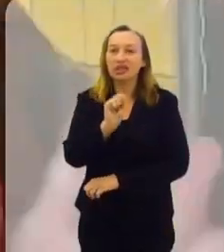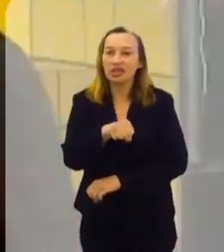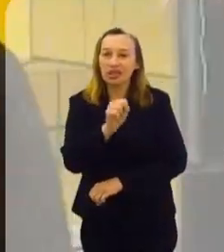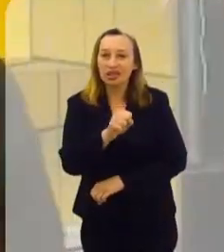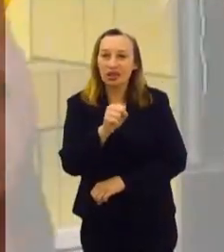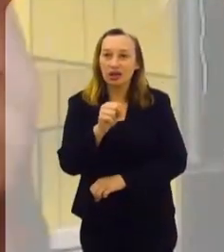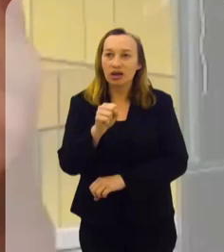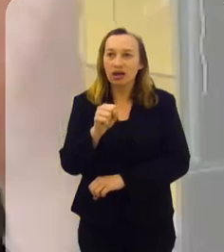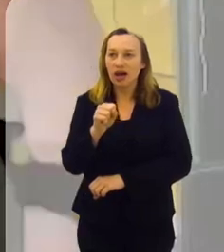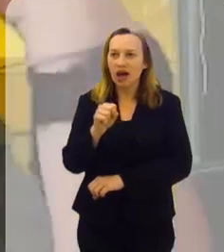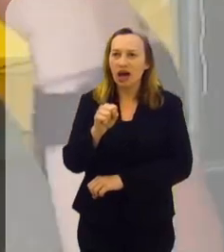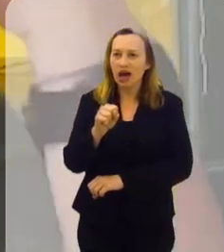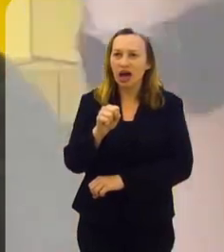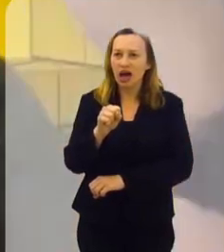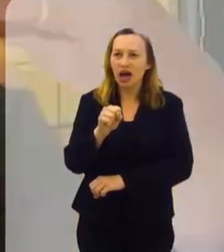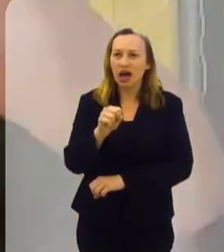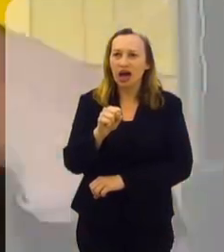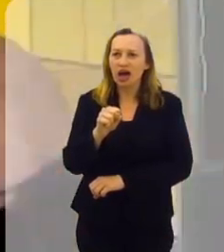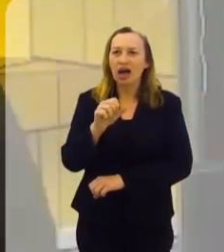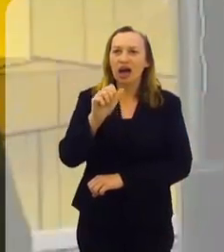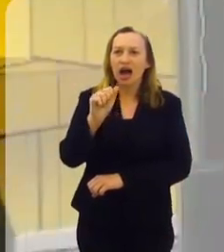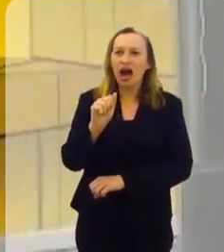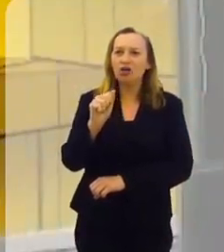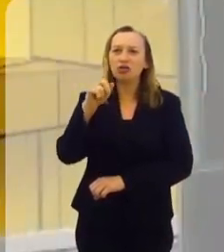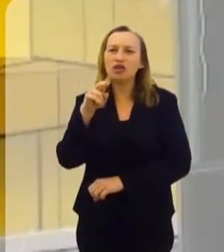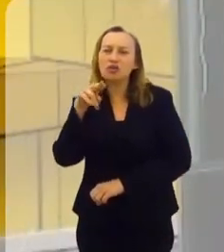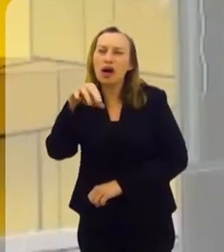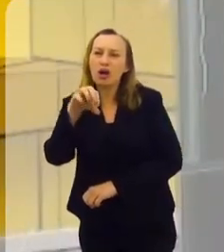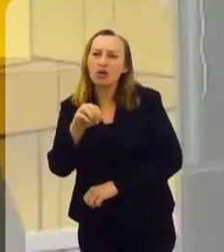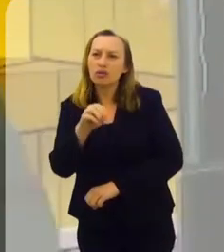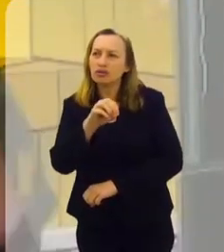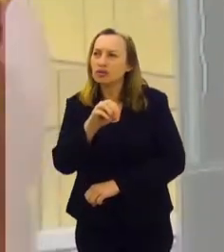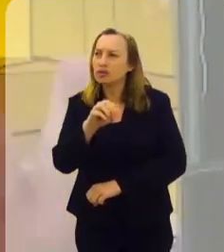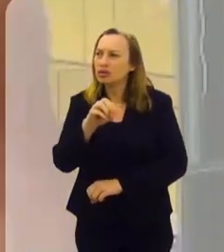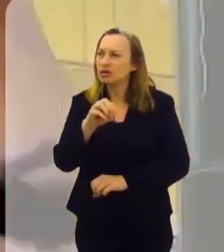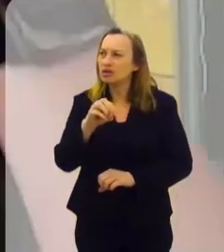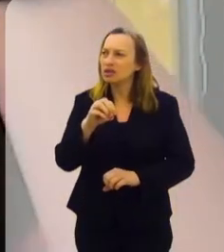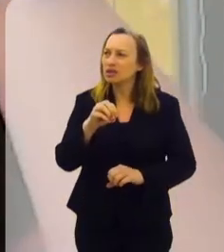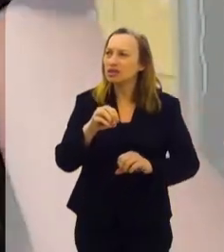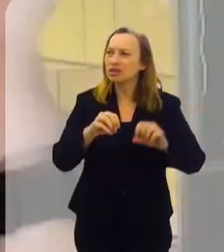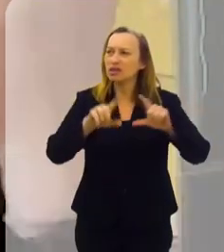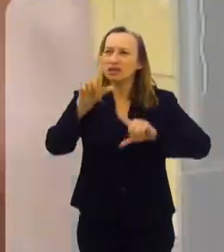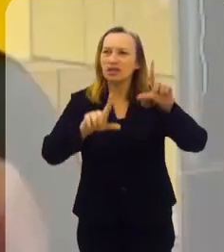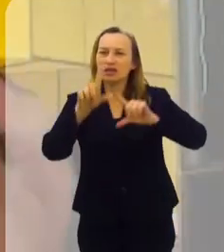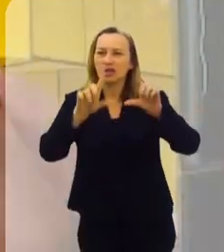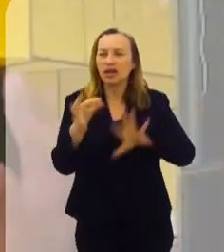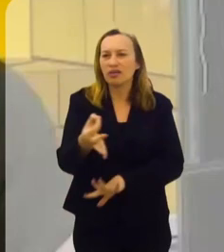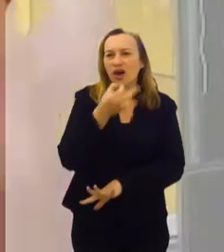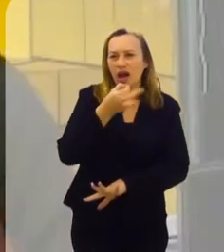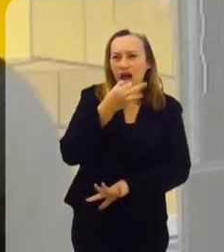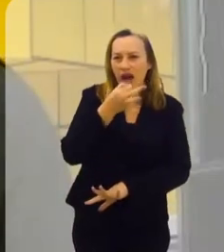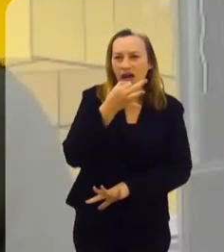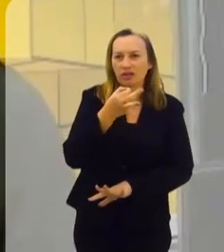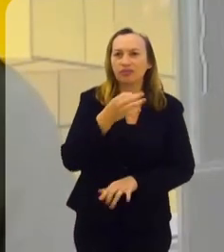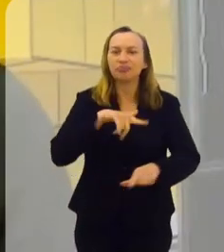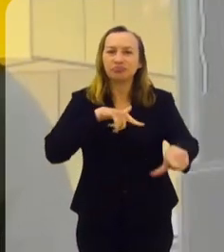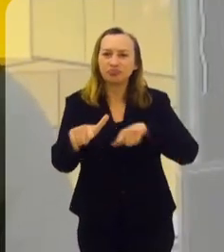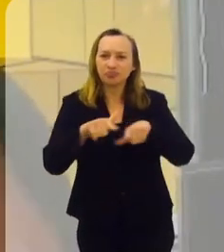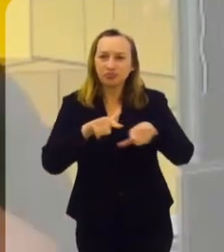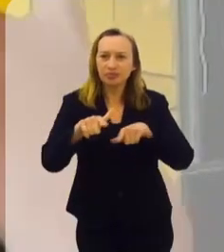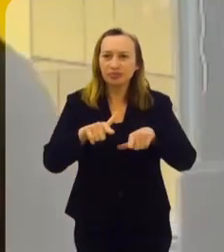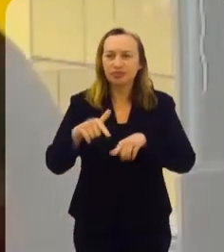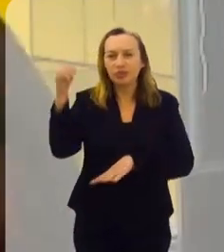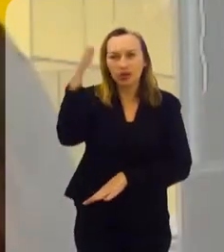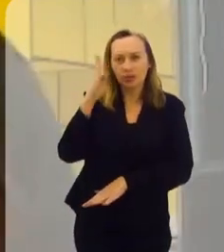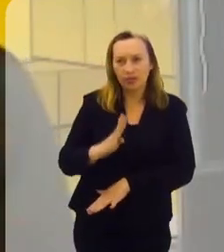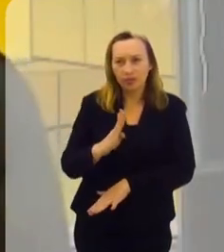exemplo, o audiovisual, né, que a gente percebeu uma queda no Brasil, como um todo, dos vínculos, de